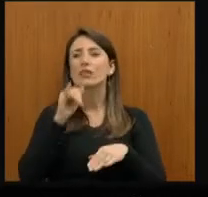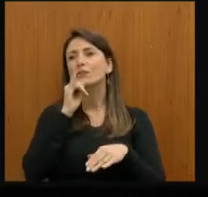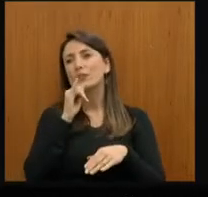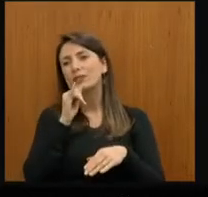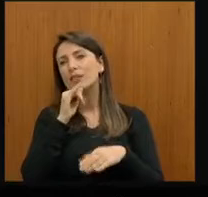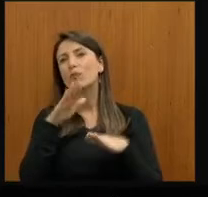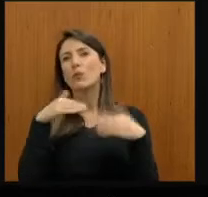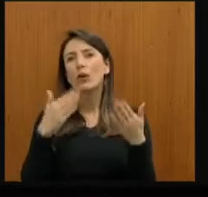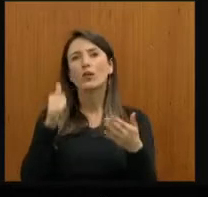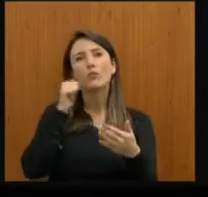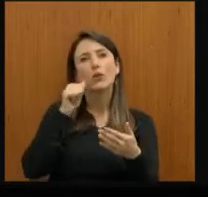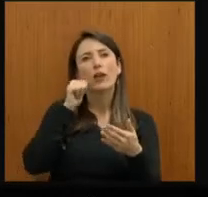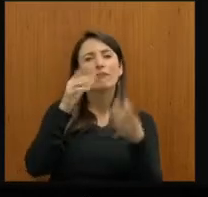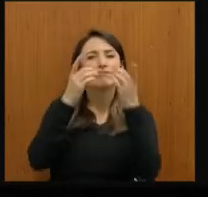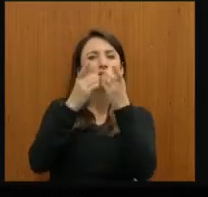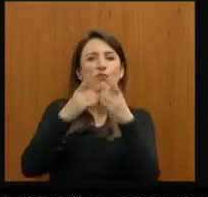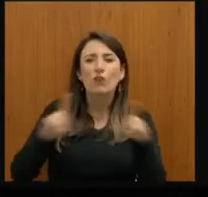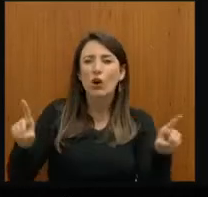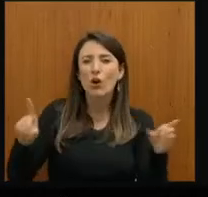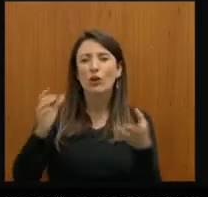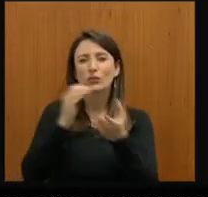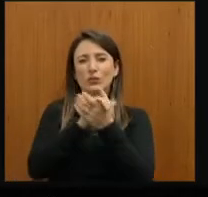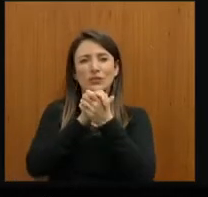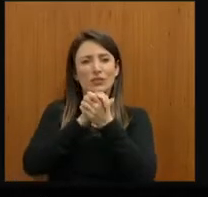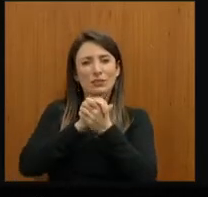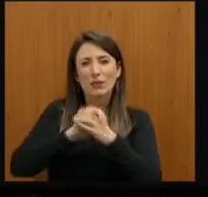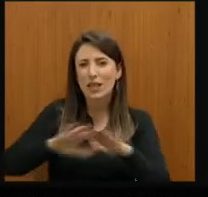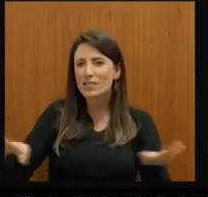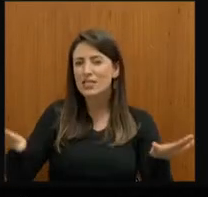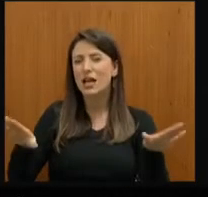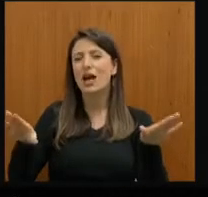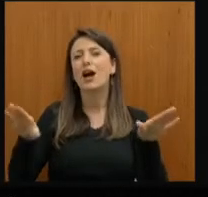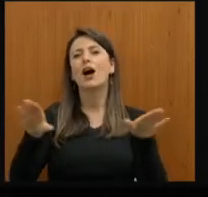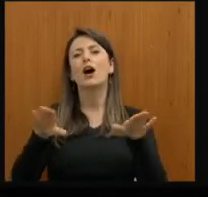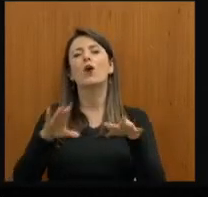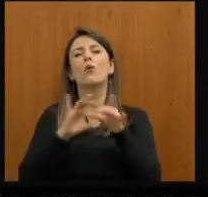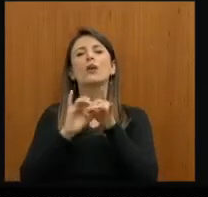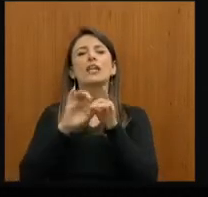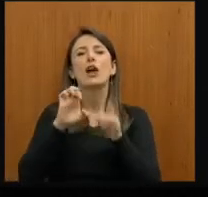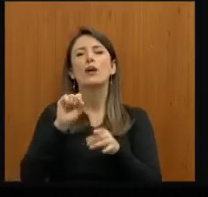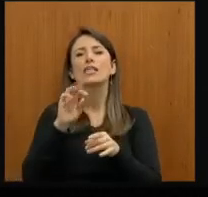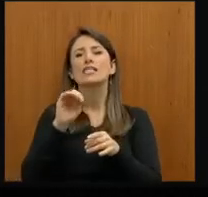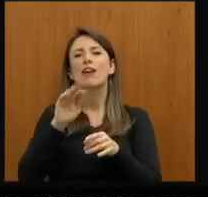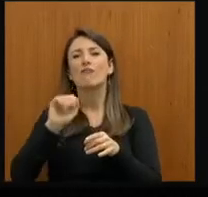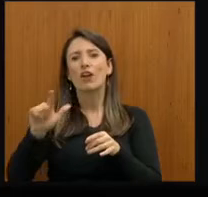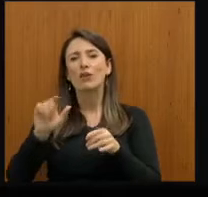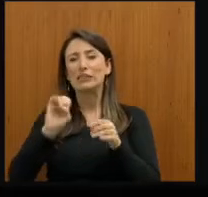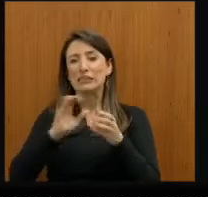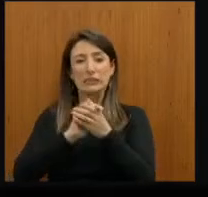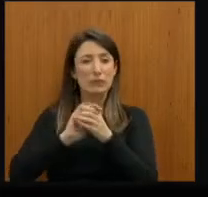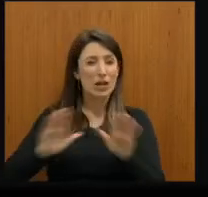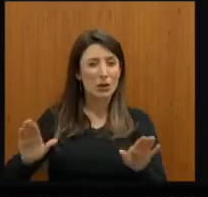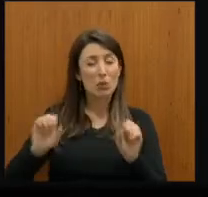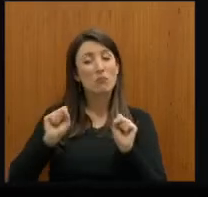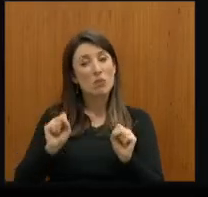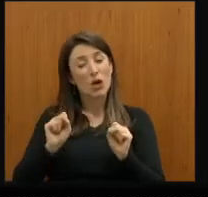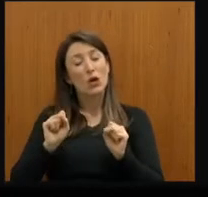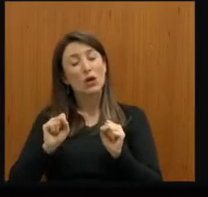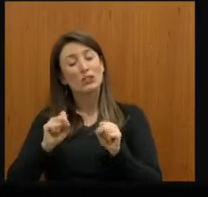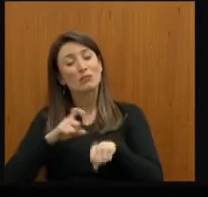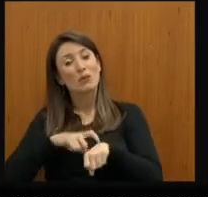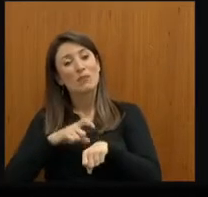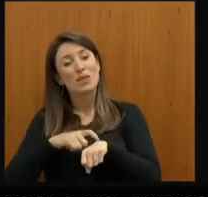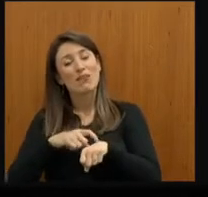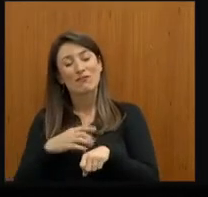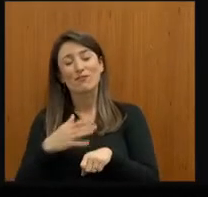e separação numa solução de notável pode estar numa situação é complicado às vezes